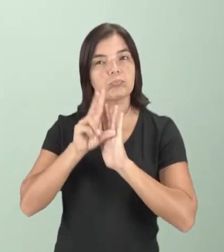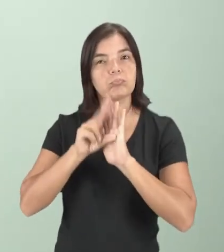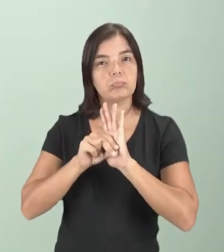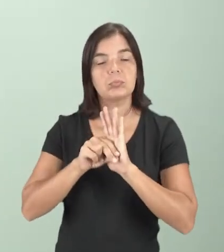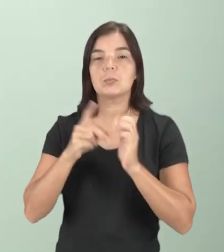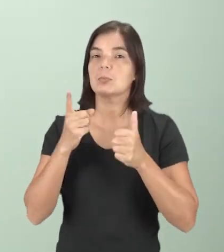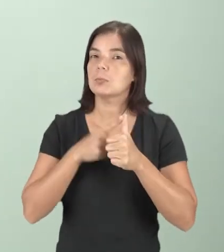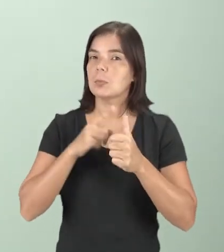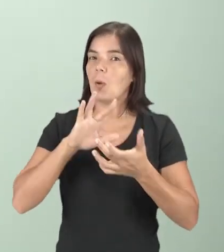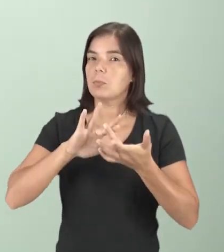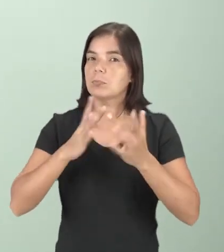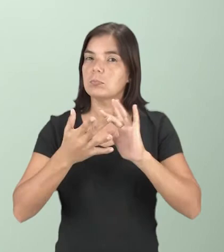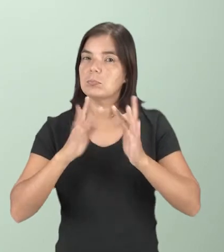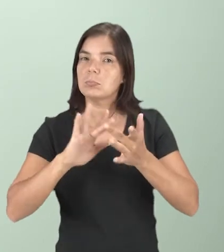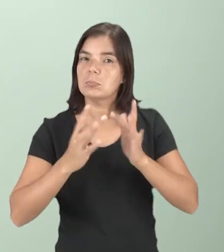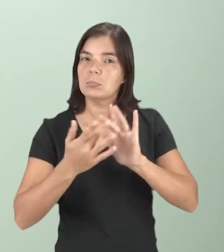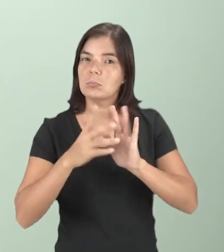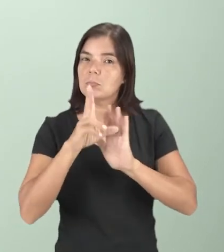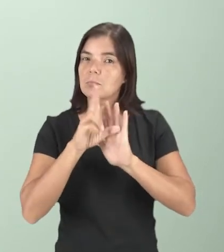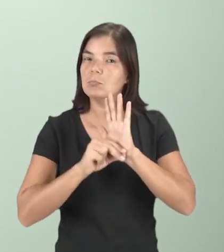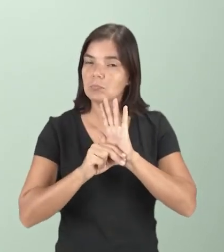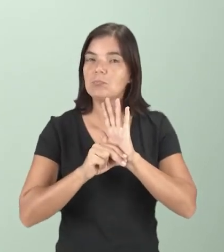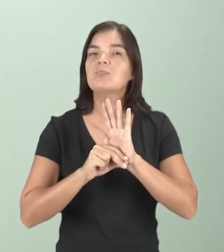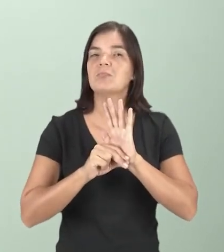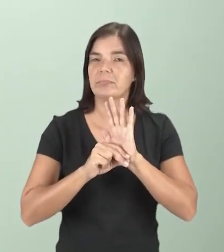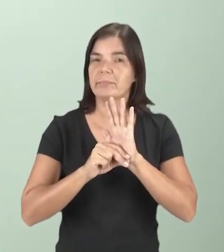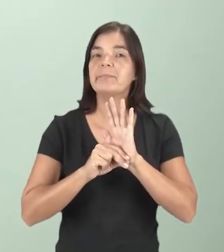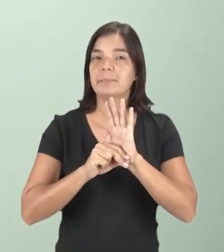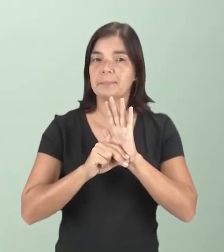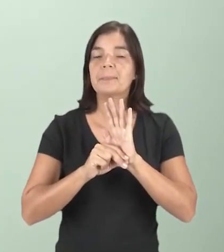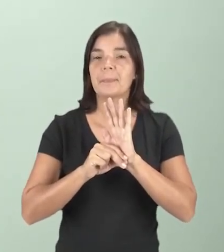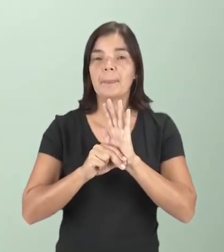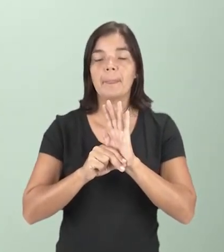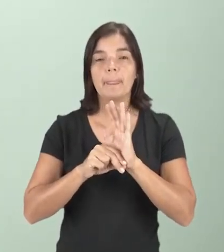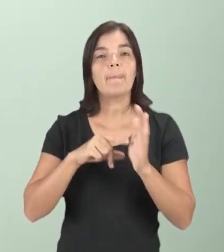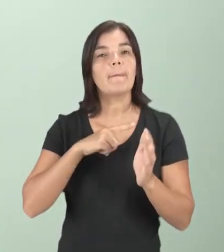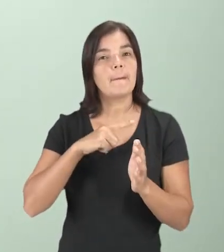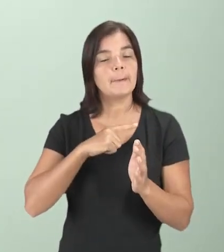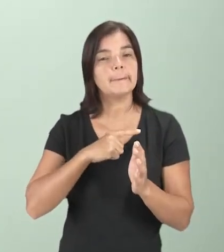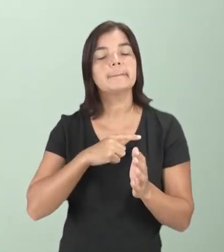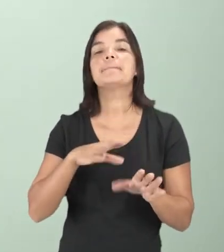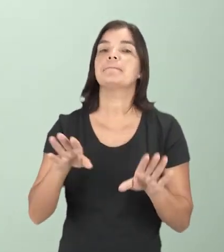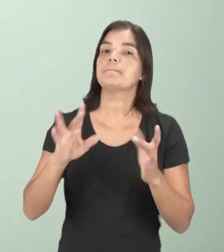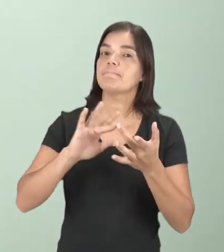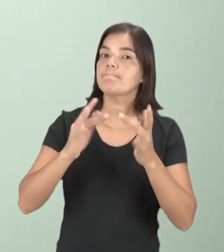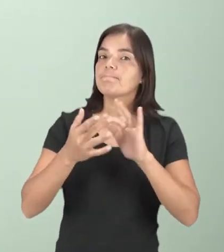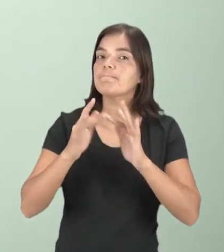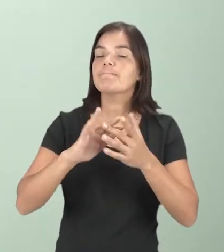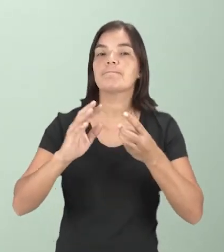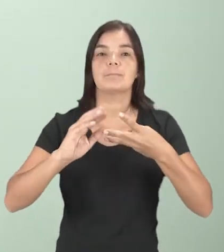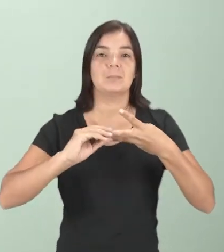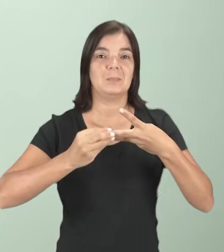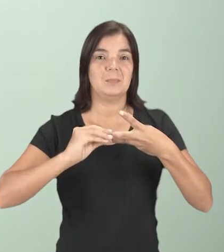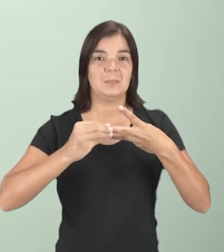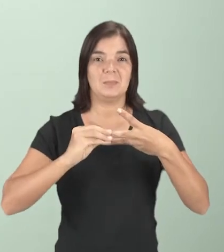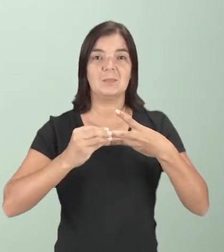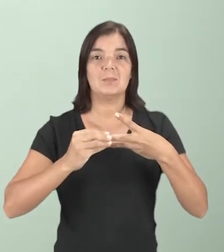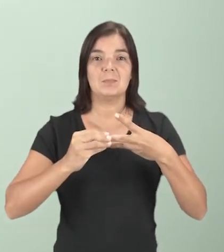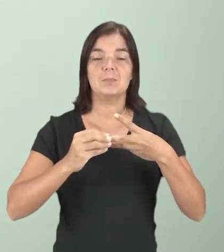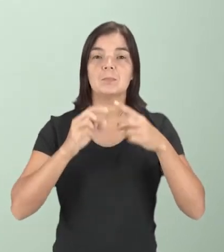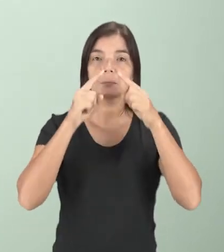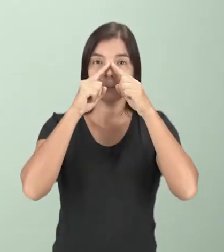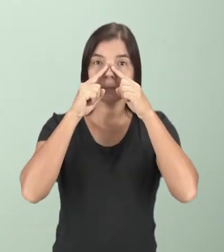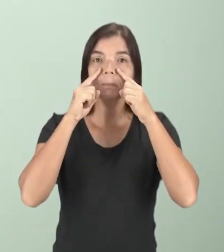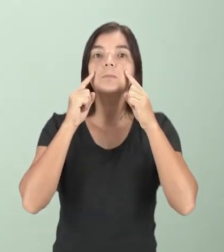o primeiro contato que aquele vírus vai o primeiro contato que ele vai ter com as células vai ser pela